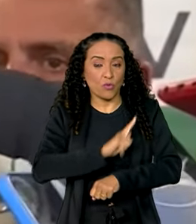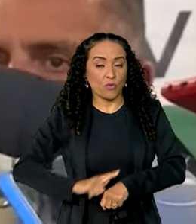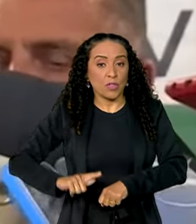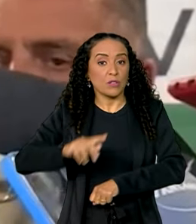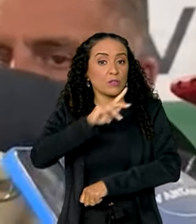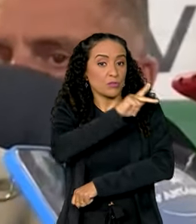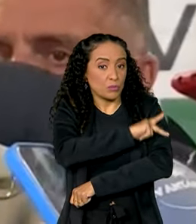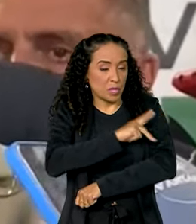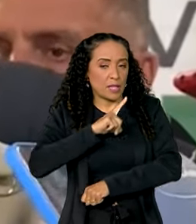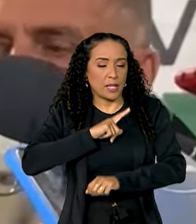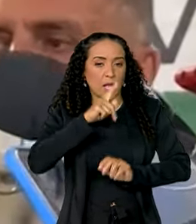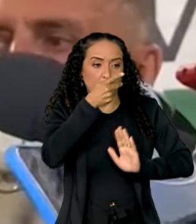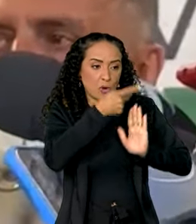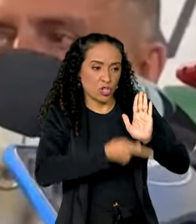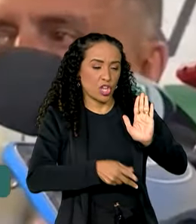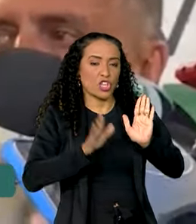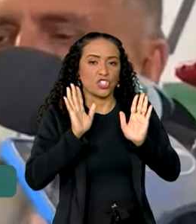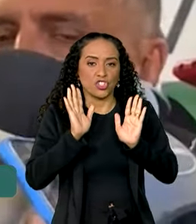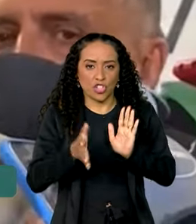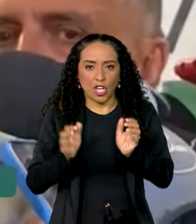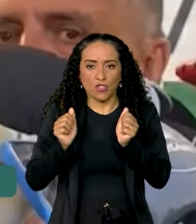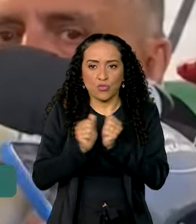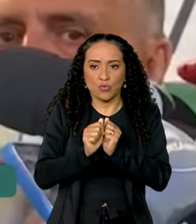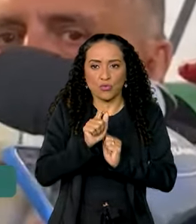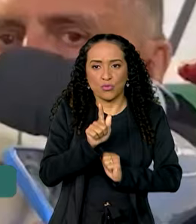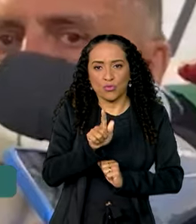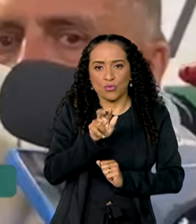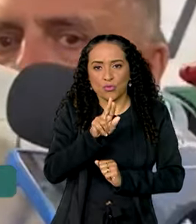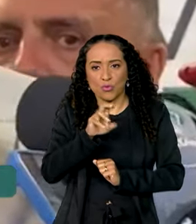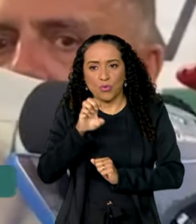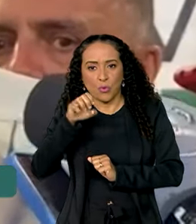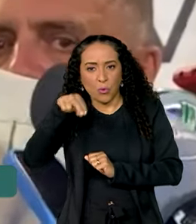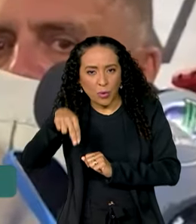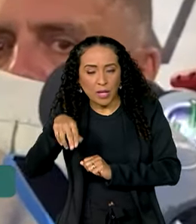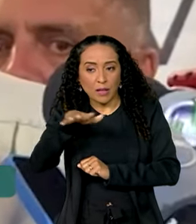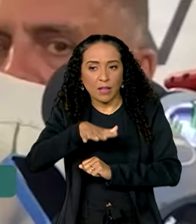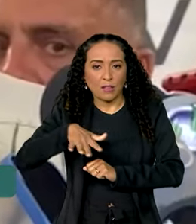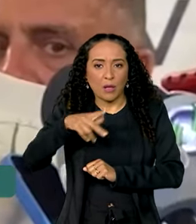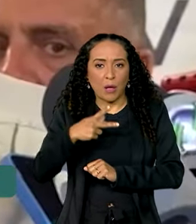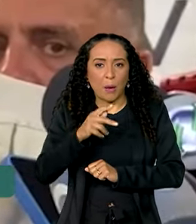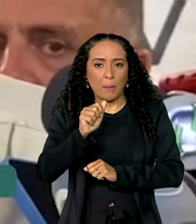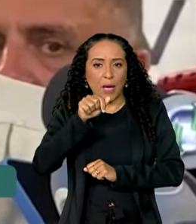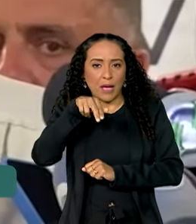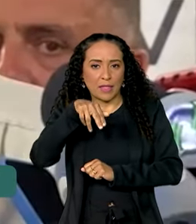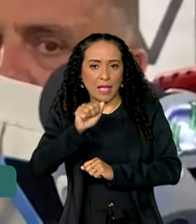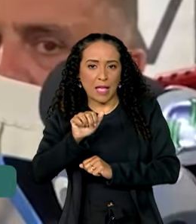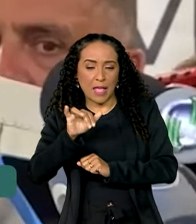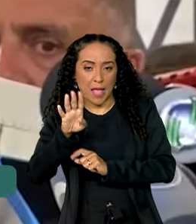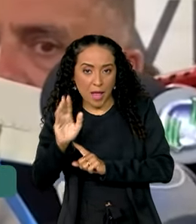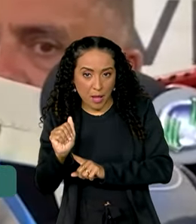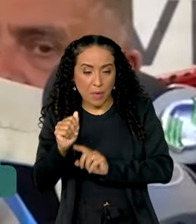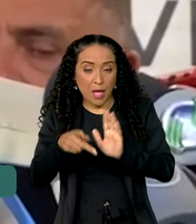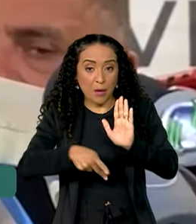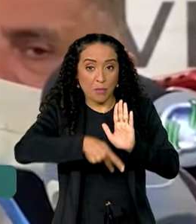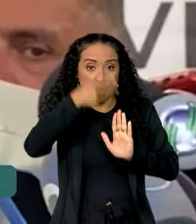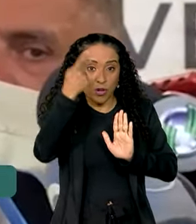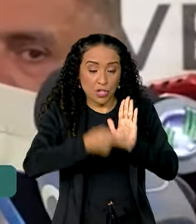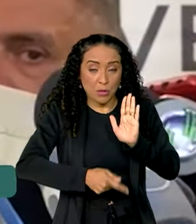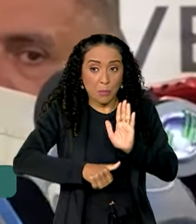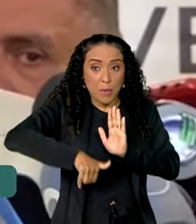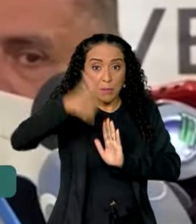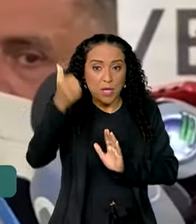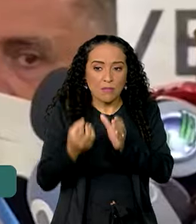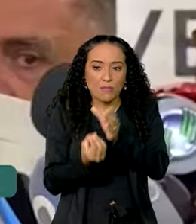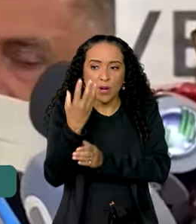projeto junto com a Green Energy lá na região do Paranaíba que é o primeiro é o Projeto Pioneiro na produção